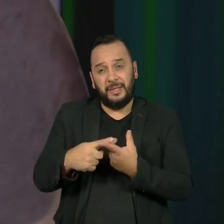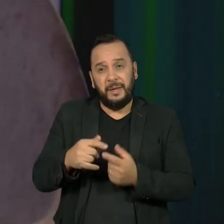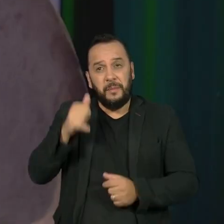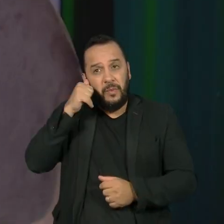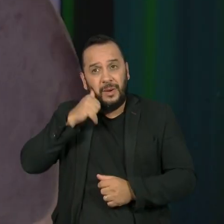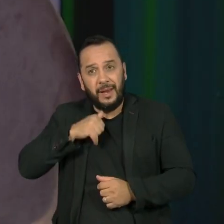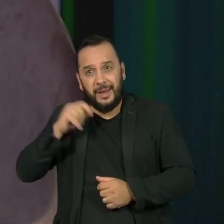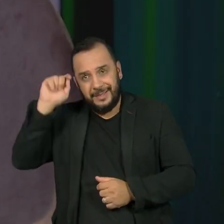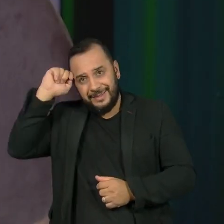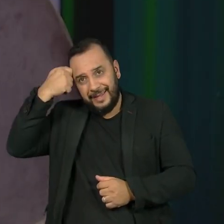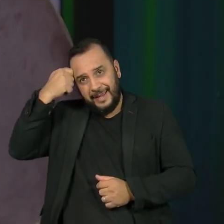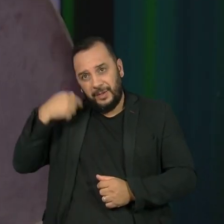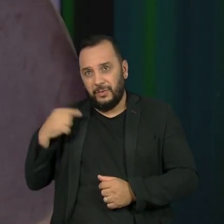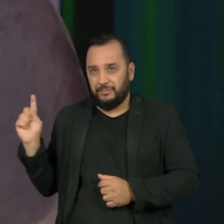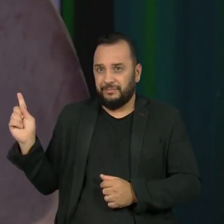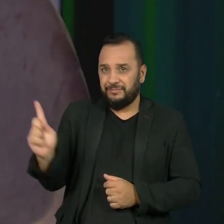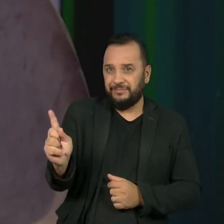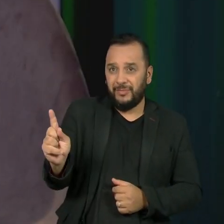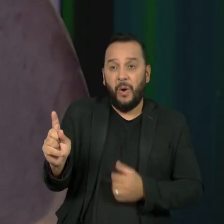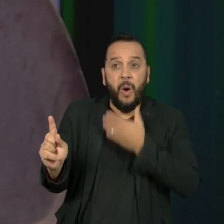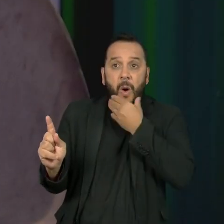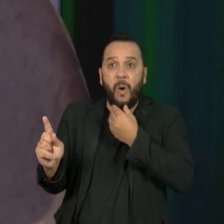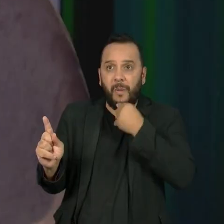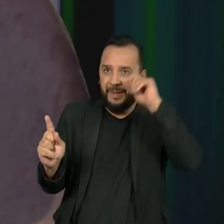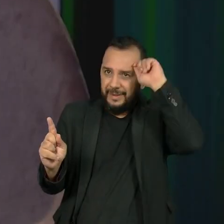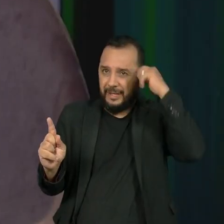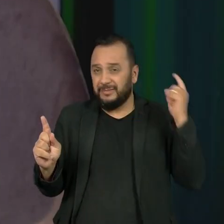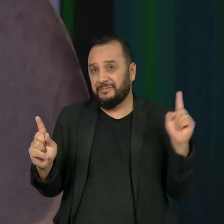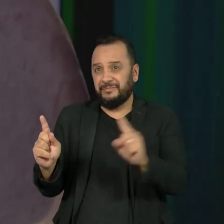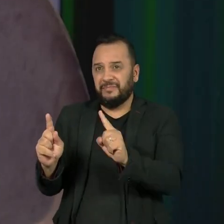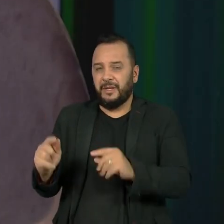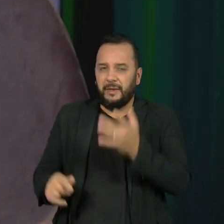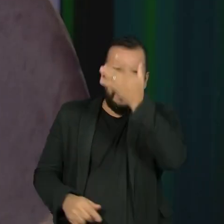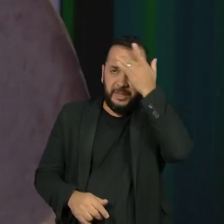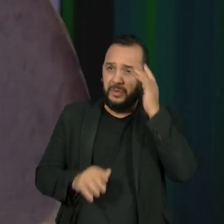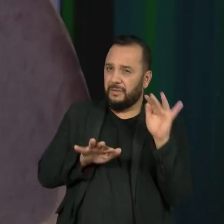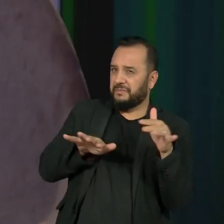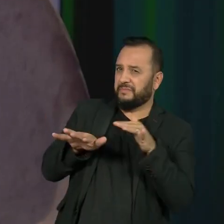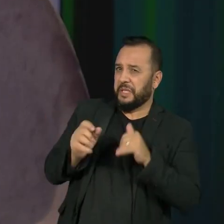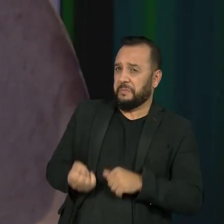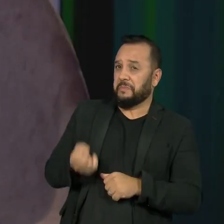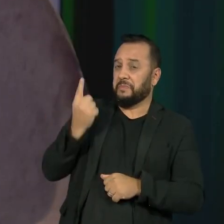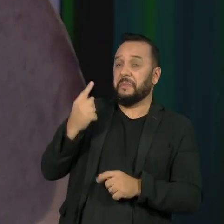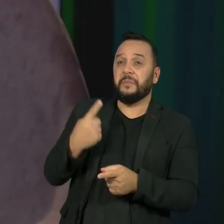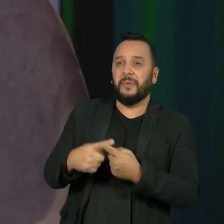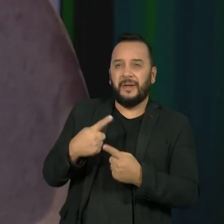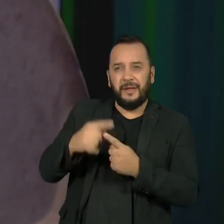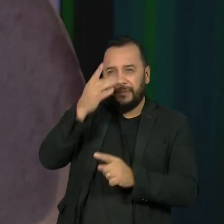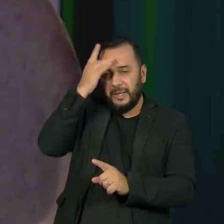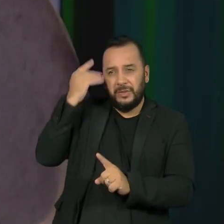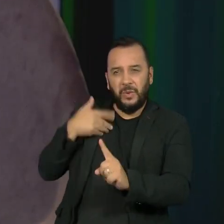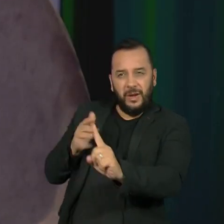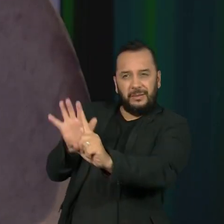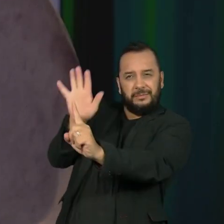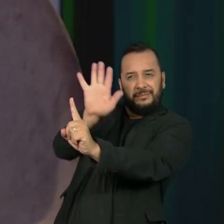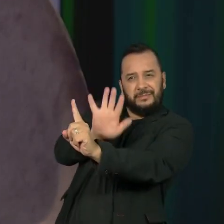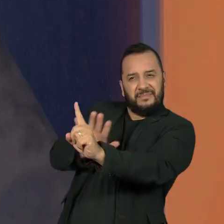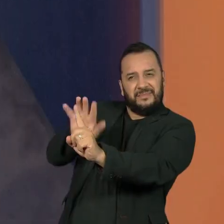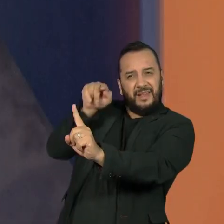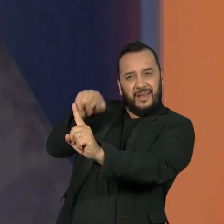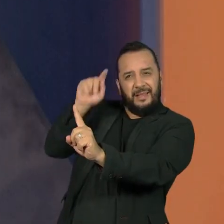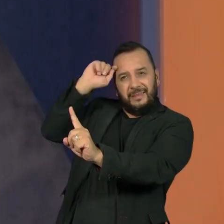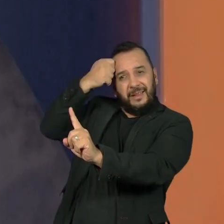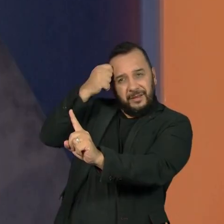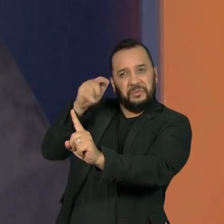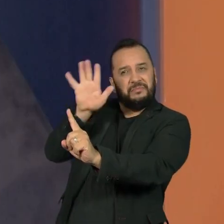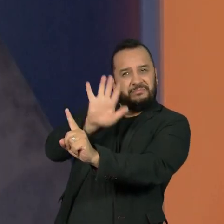homens negros estão nesses ambientes, porque o que chega primeiro é a nossa cor. Sim. O primeiro símbolo que chega é a